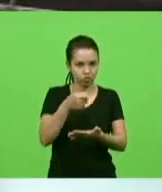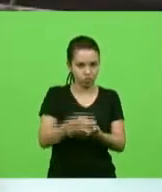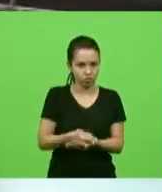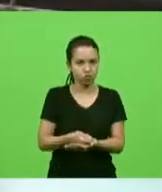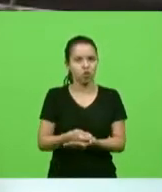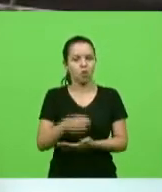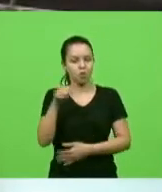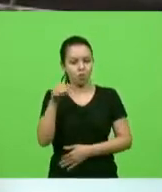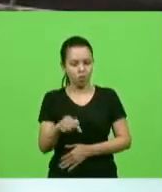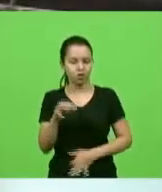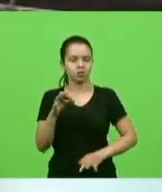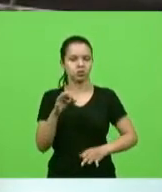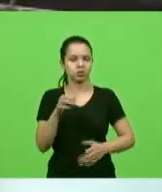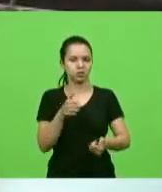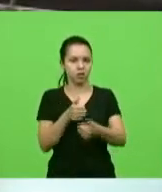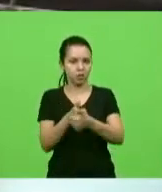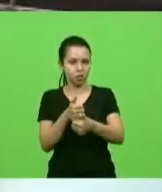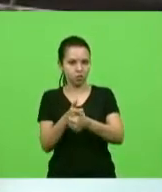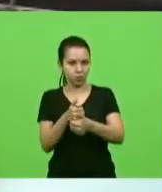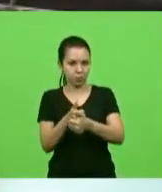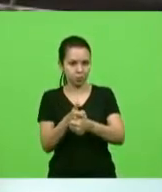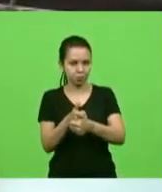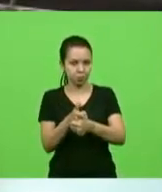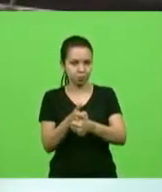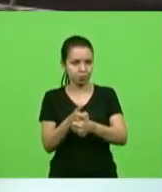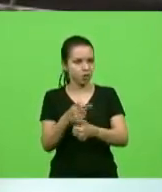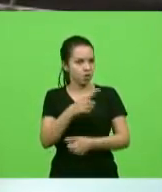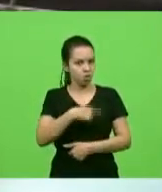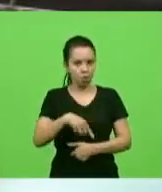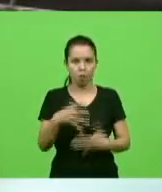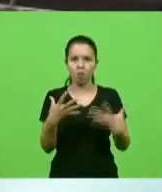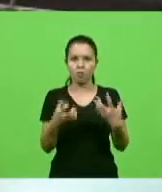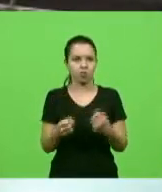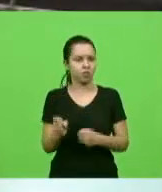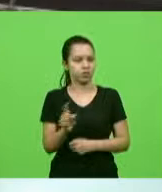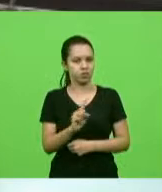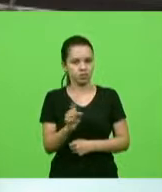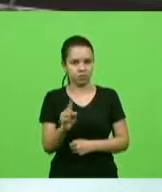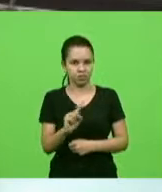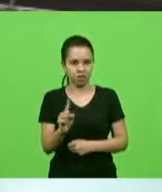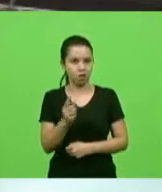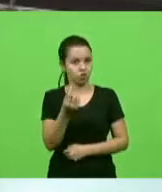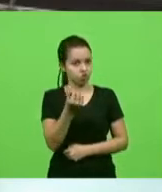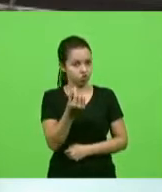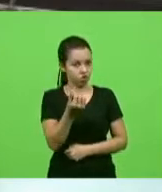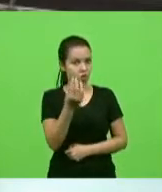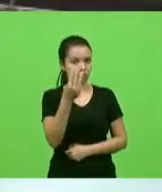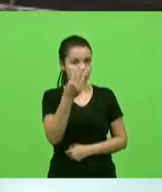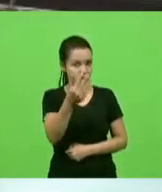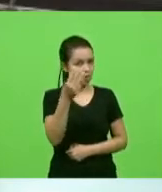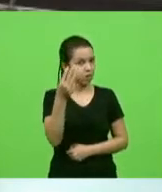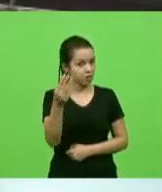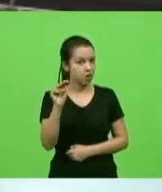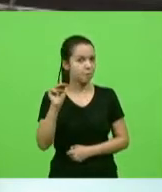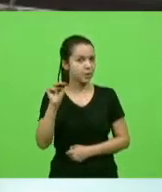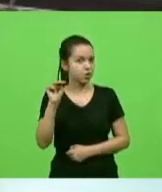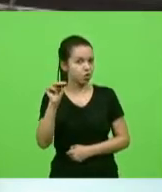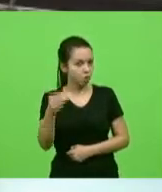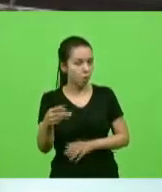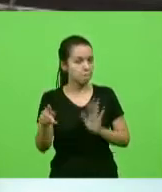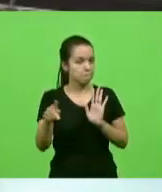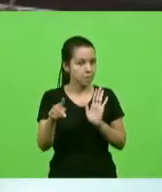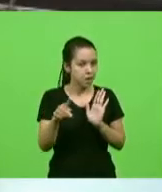por este egrégio tribunal, não deixaremos que o desvio de 33 milhões do